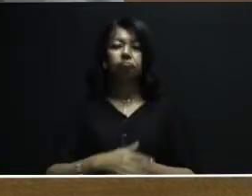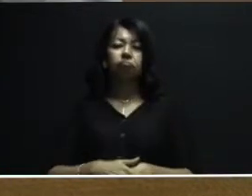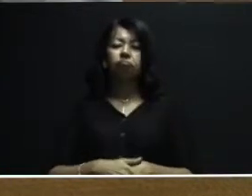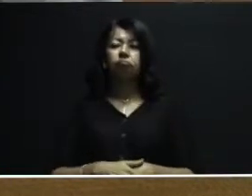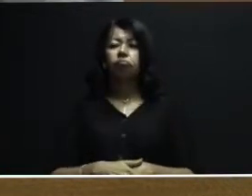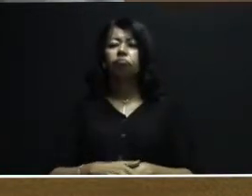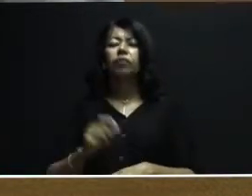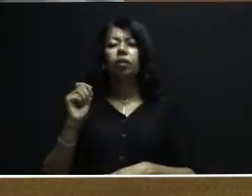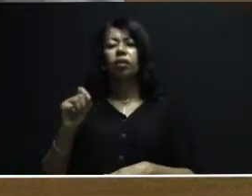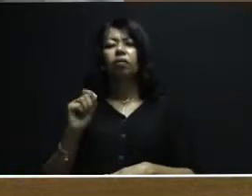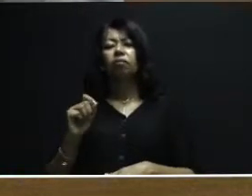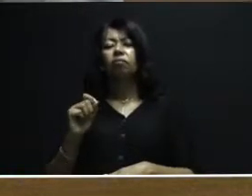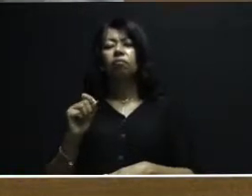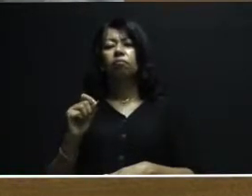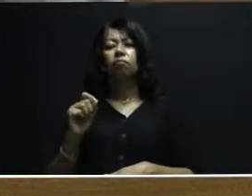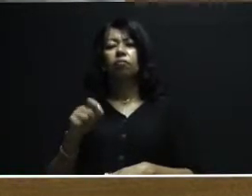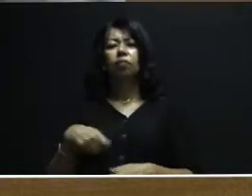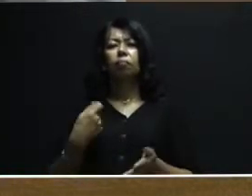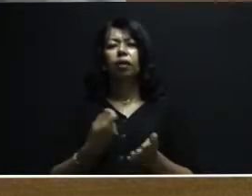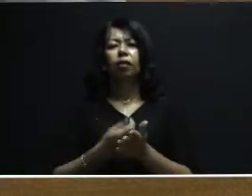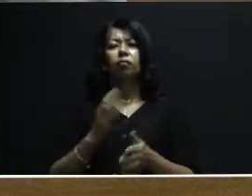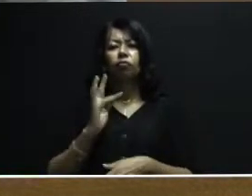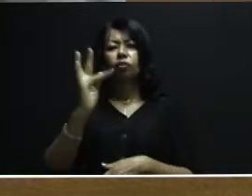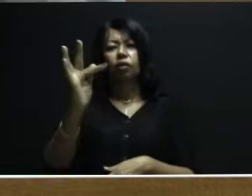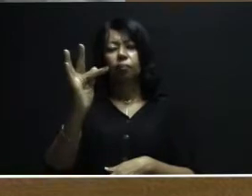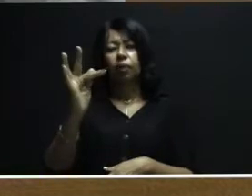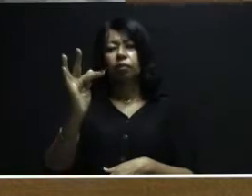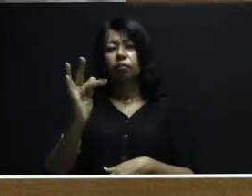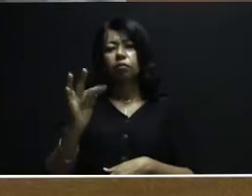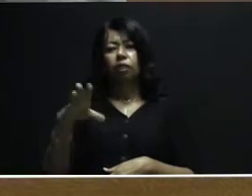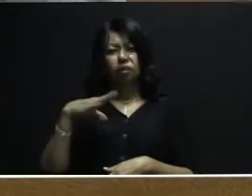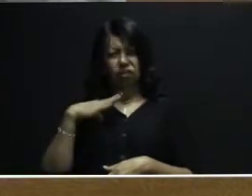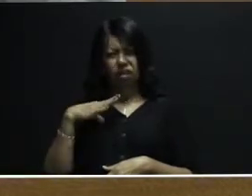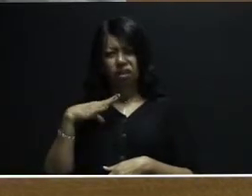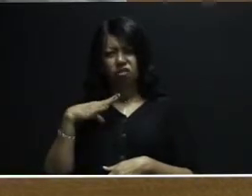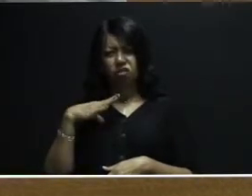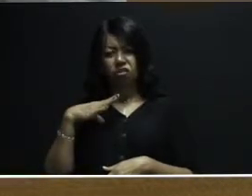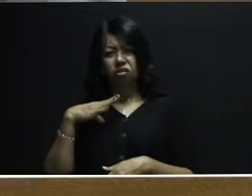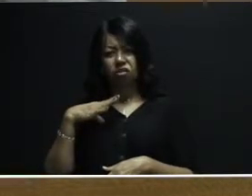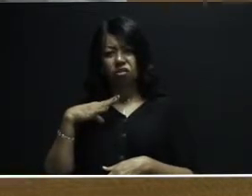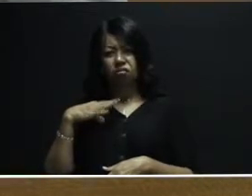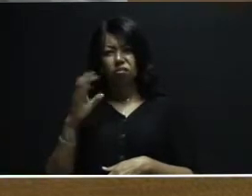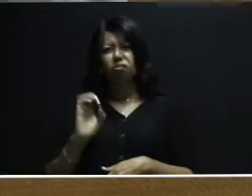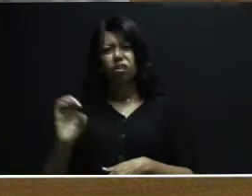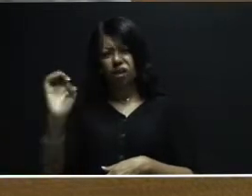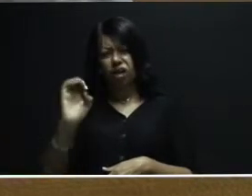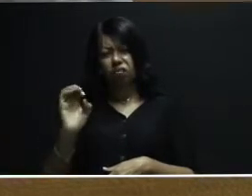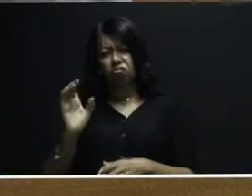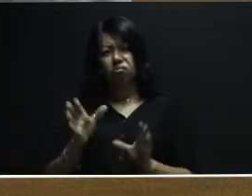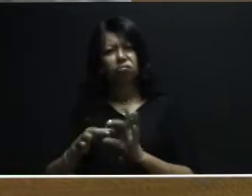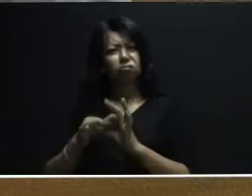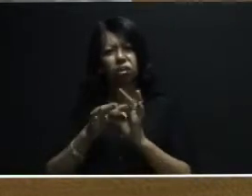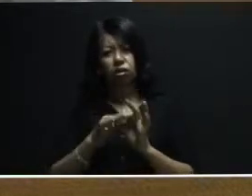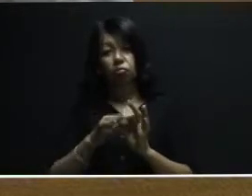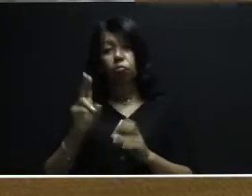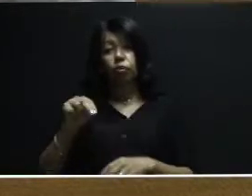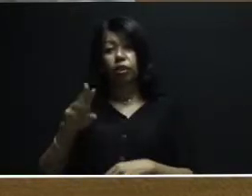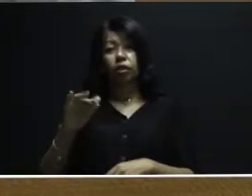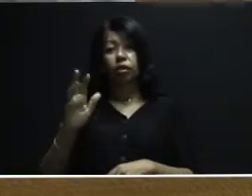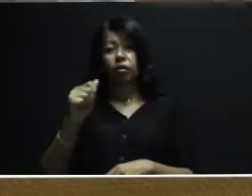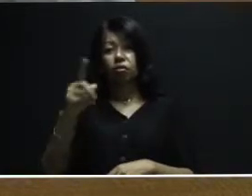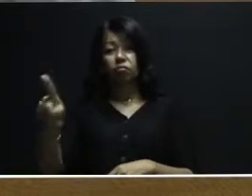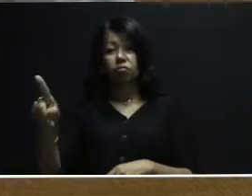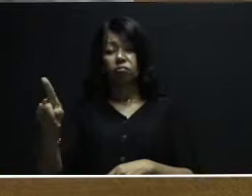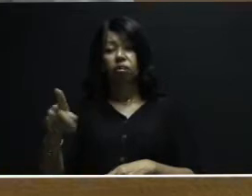altíssimo. Quem vai pagar com isso? Futuramente é o município? É o Estado? É a União? Porque